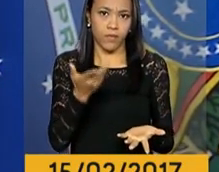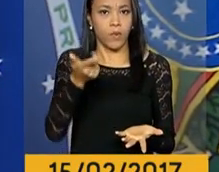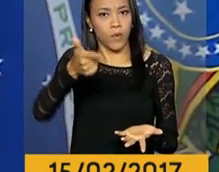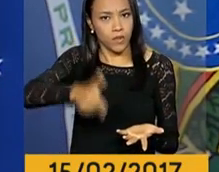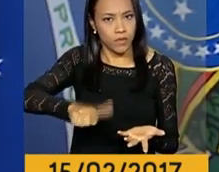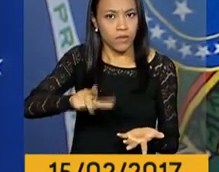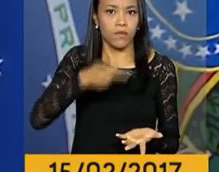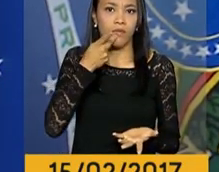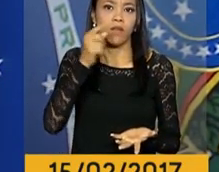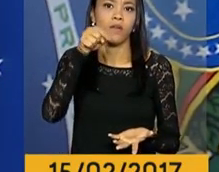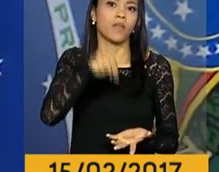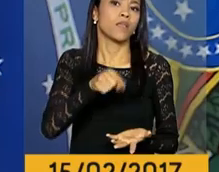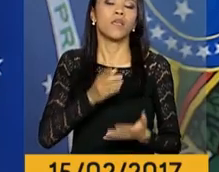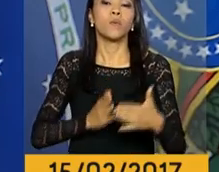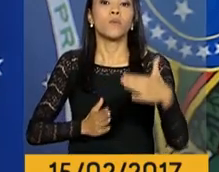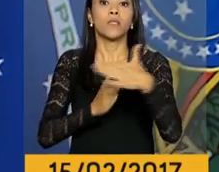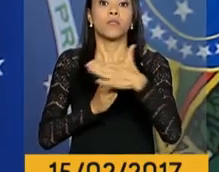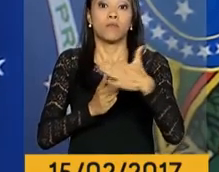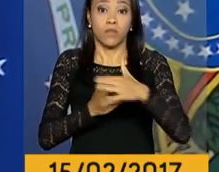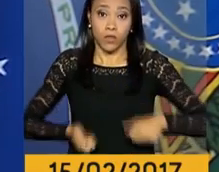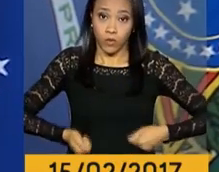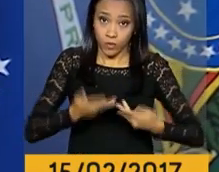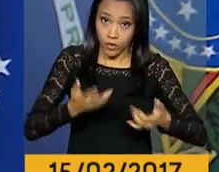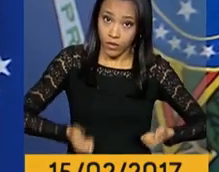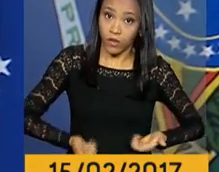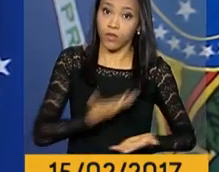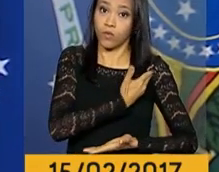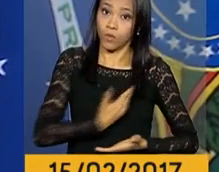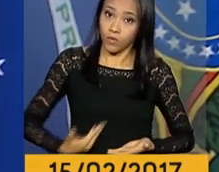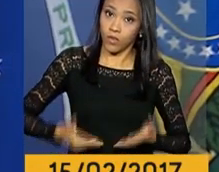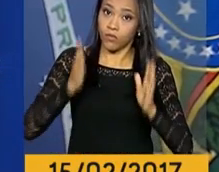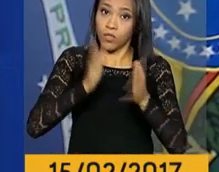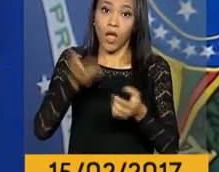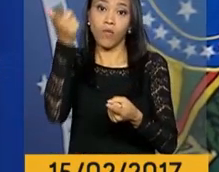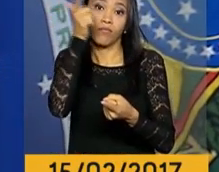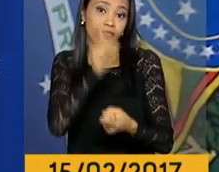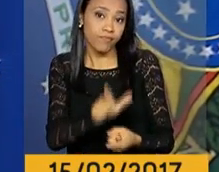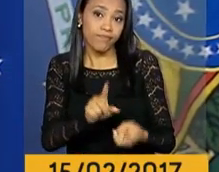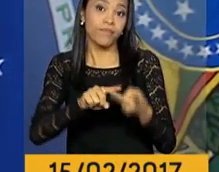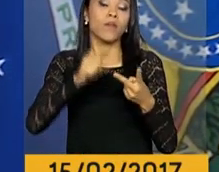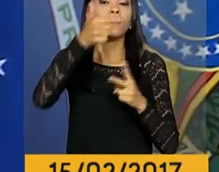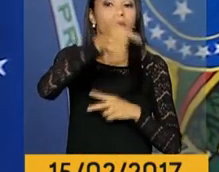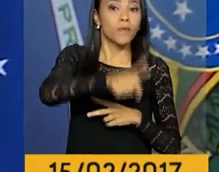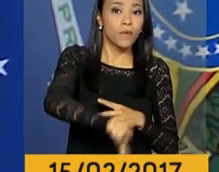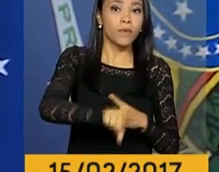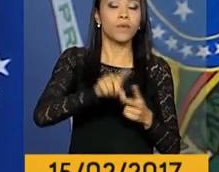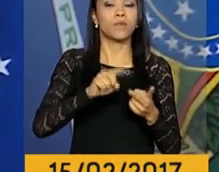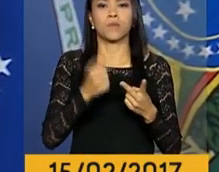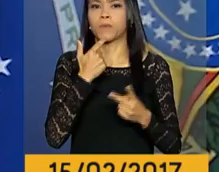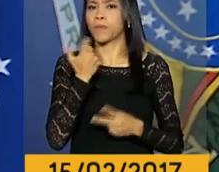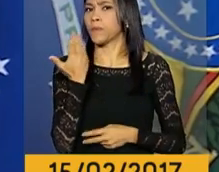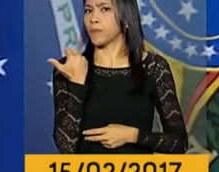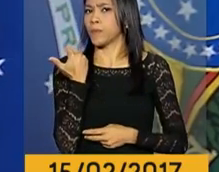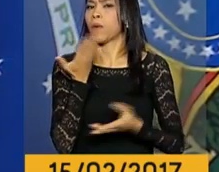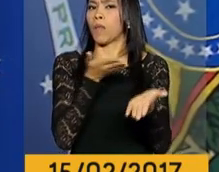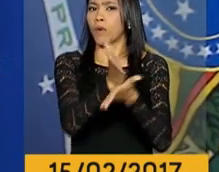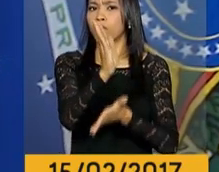aprovação do teto de gastos e que juntos ainda realizaremos, como muito recentemente